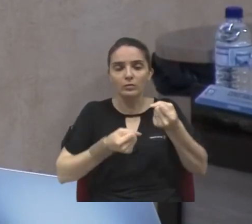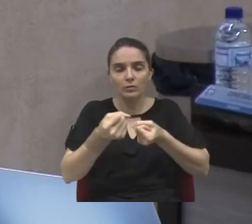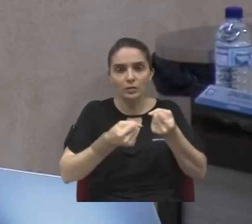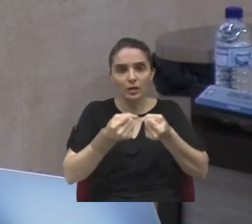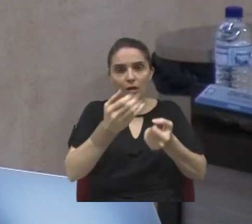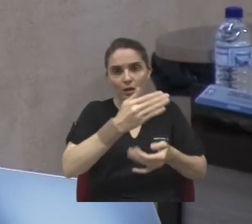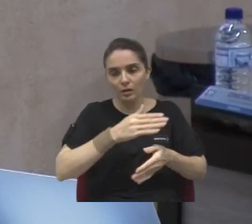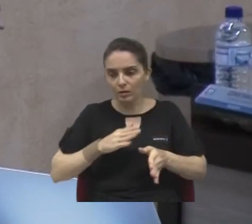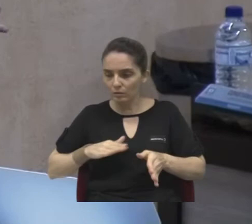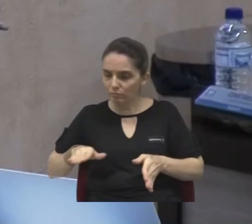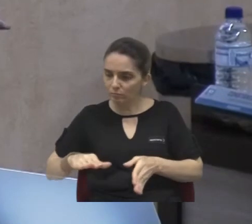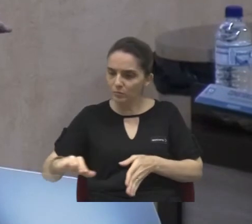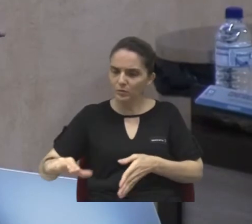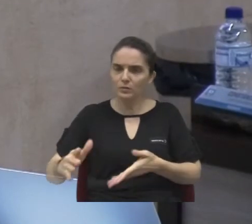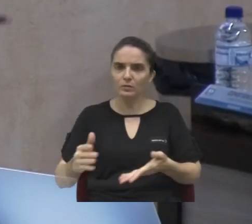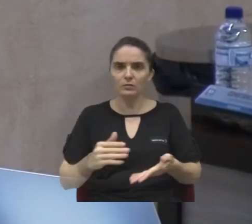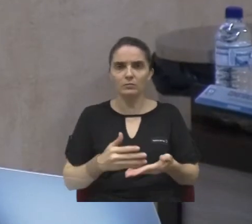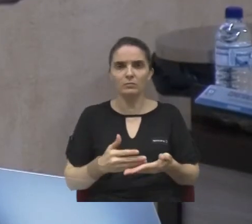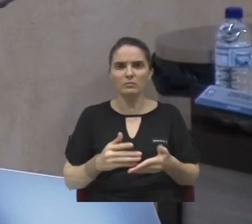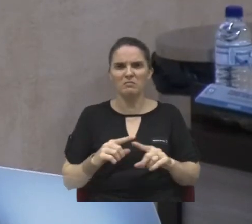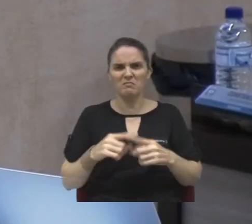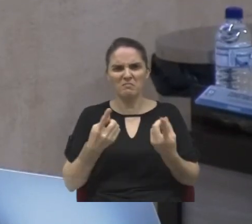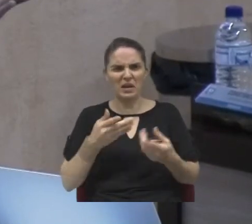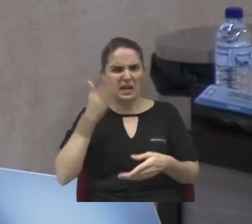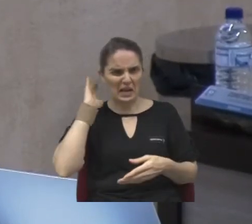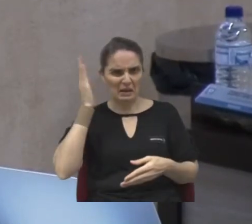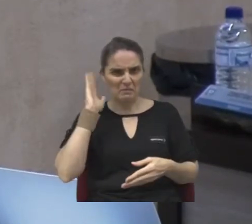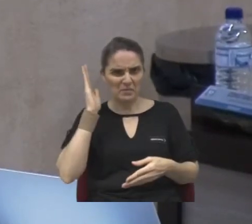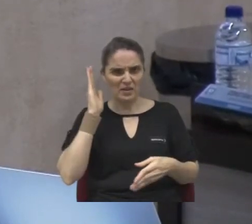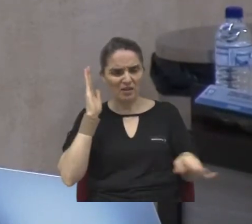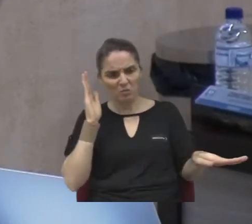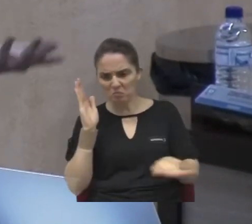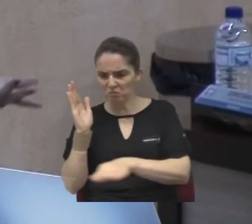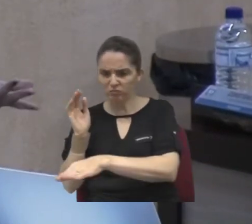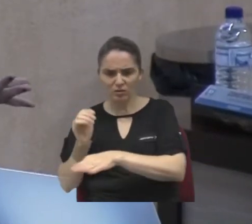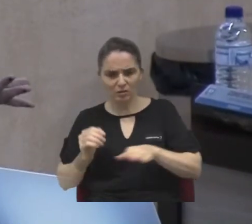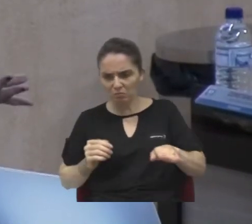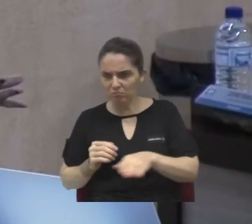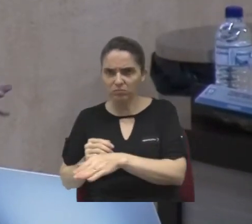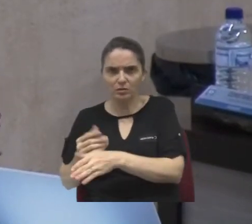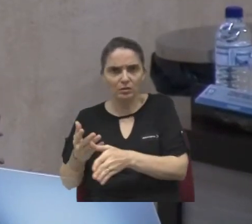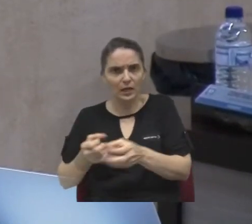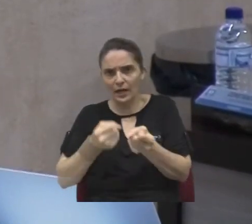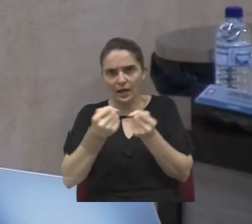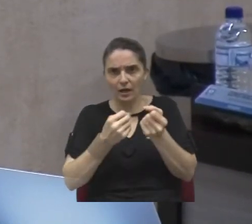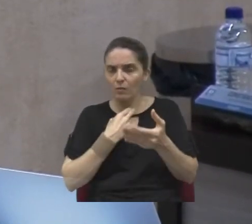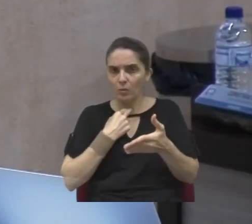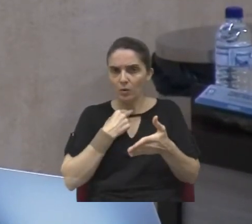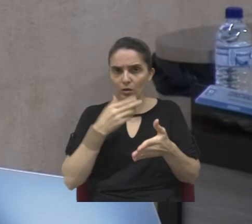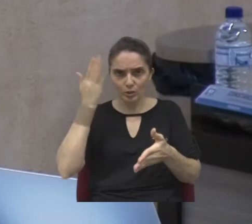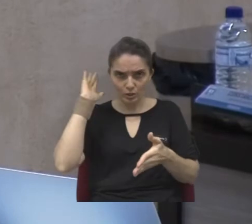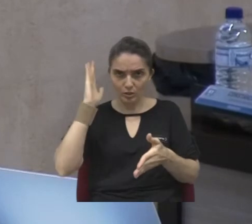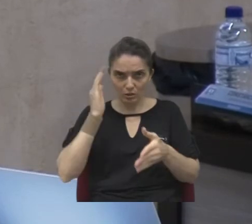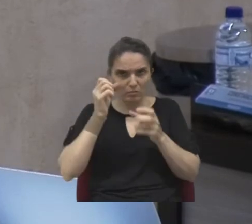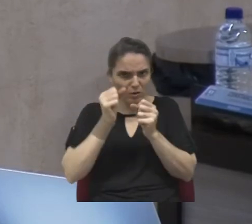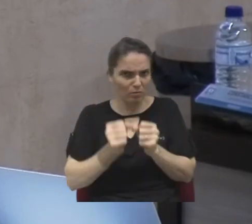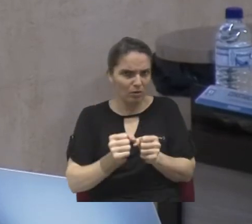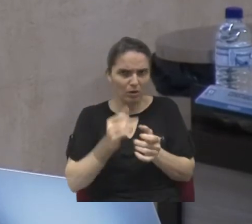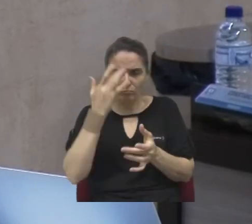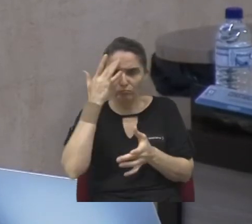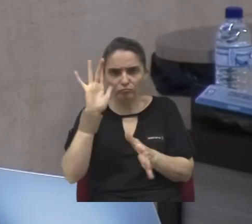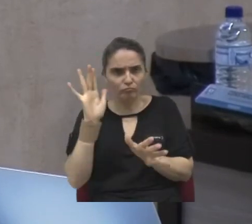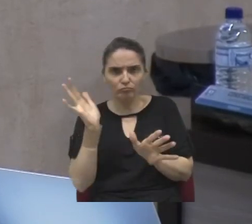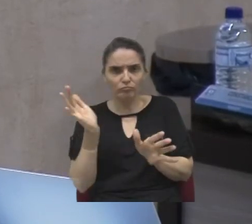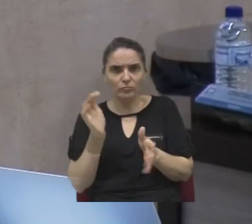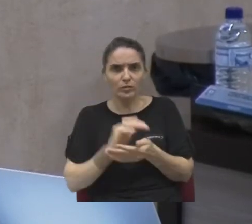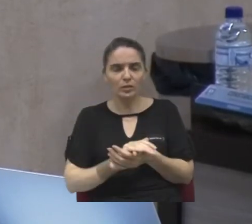vai mandar caminhão para lá, para fazer o tráfego da questão da merenda, né, dos